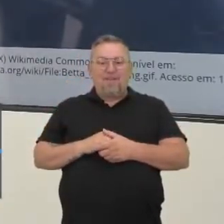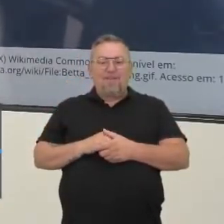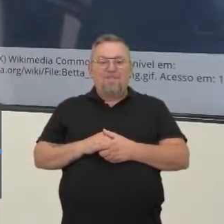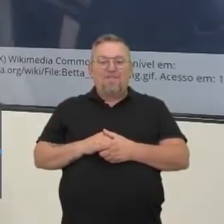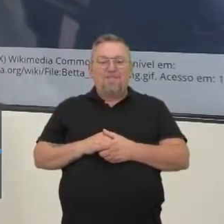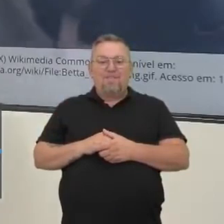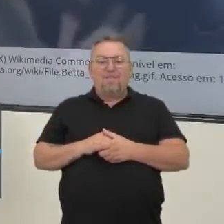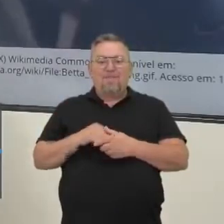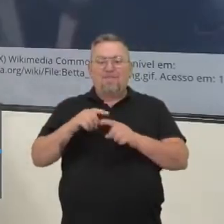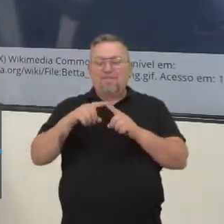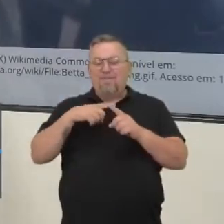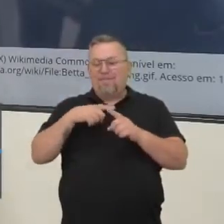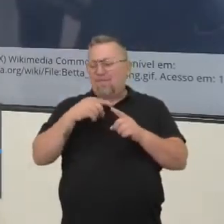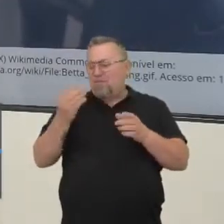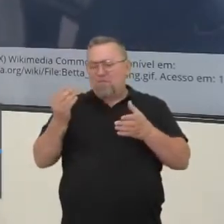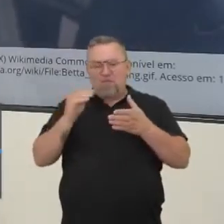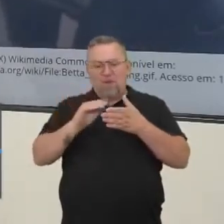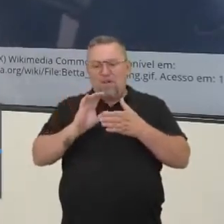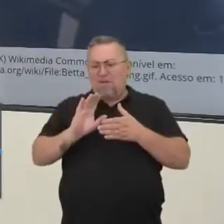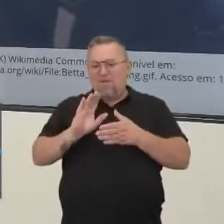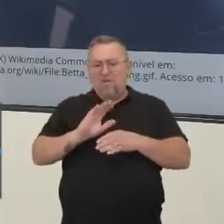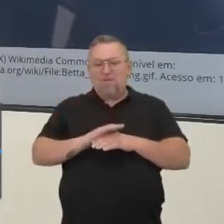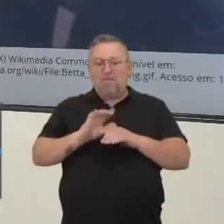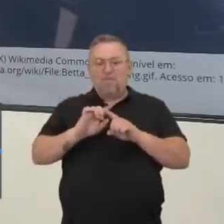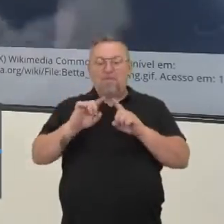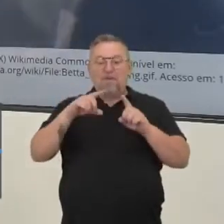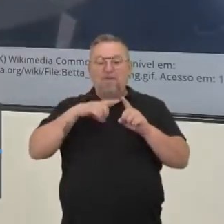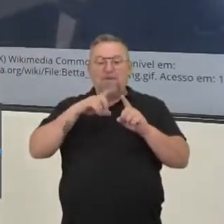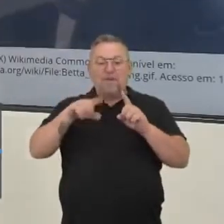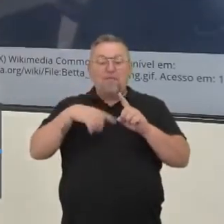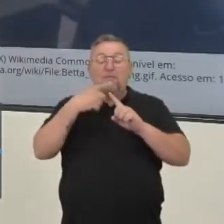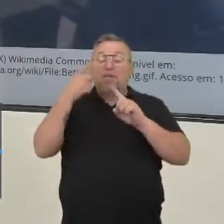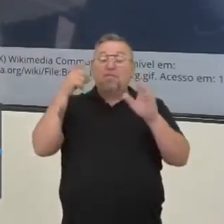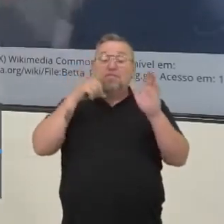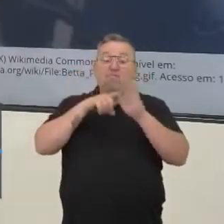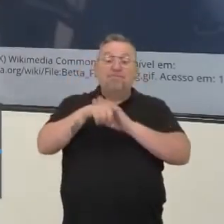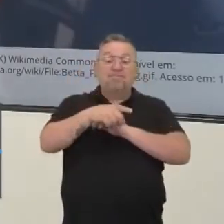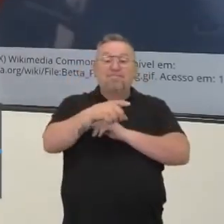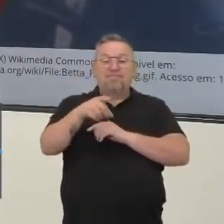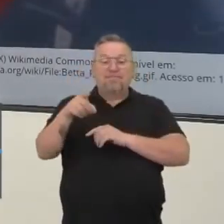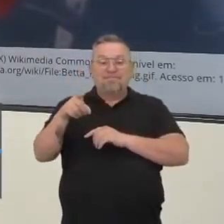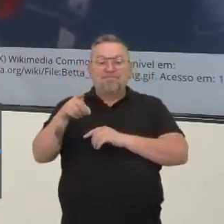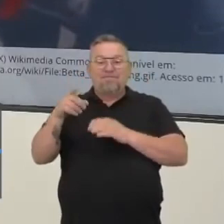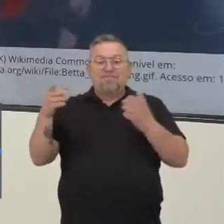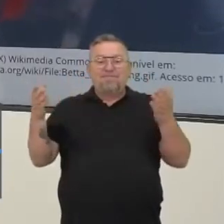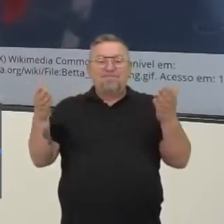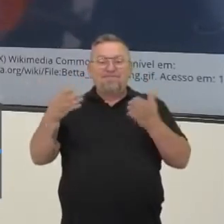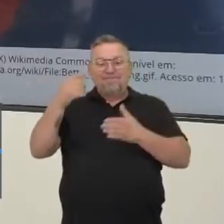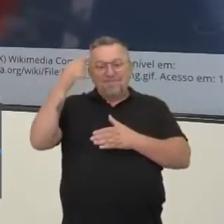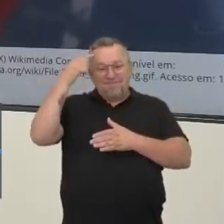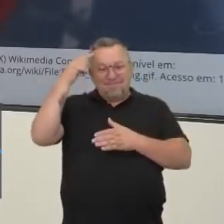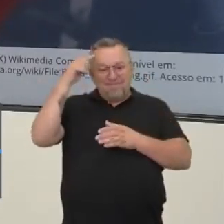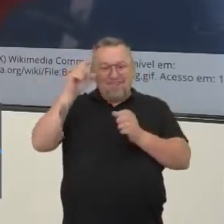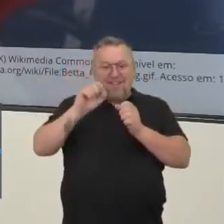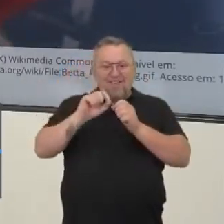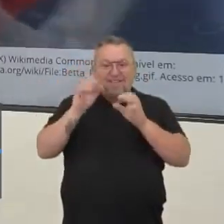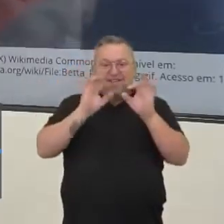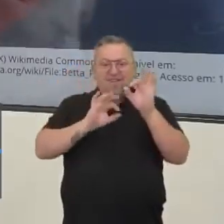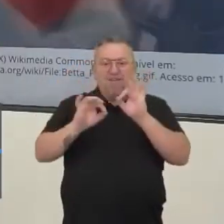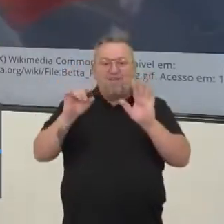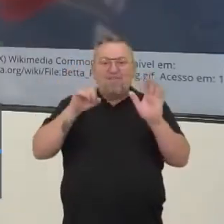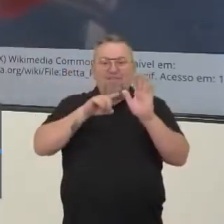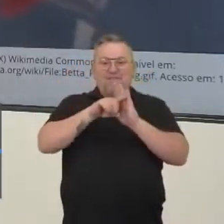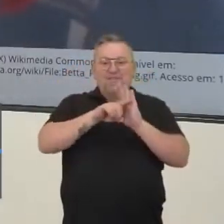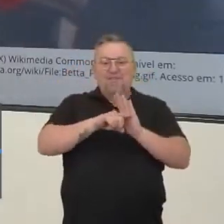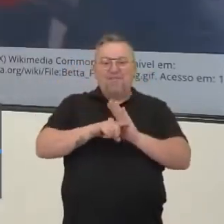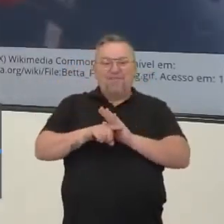bem. Então, não tem muito o que acrescentar, é isso mesmo. Mas eu tenho mais uma perguntinha para vocês, tá bom? Porque hoje a ideia é a gente fazer pergunta, é a gente